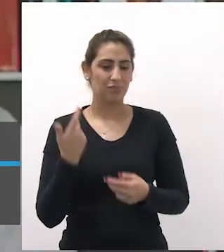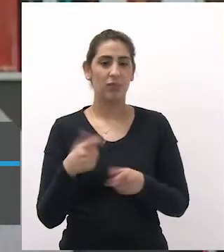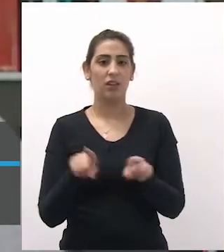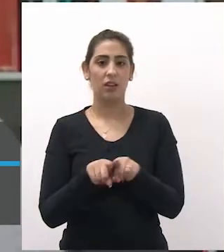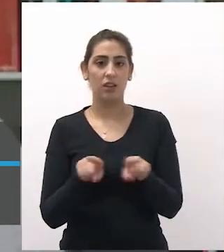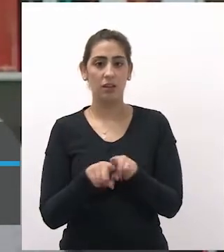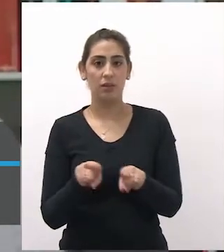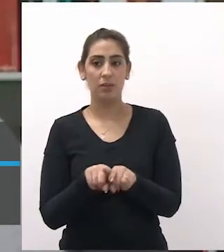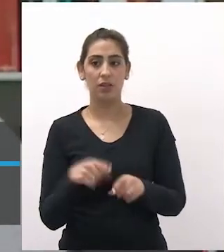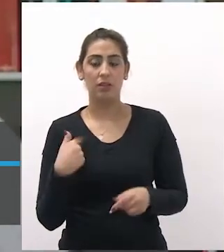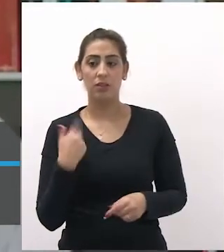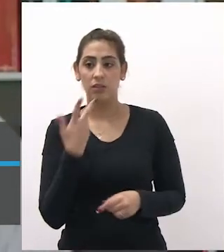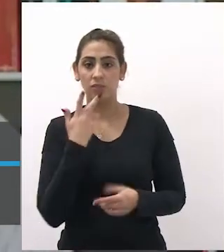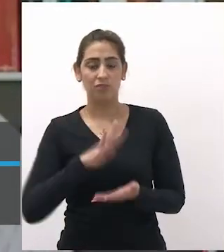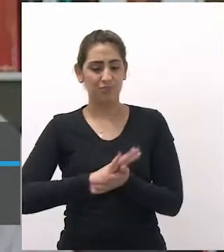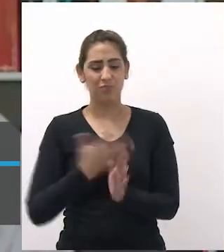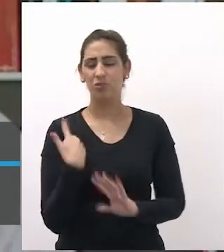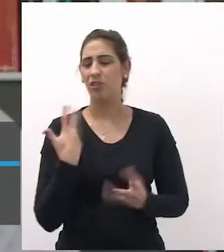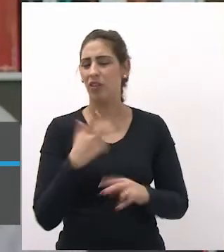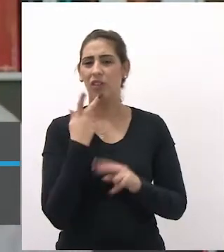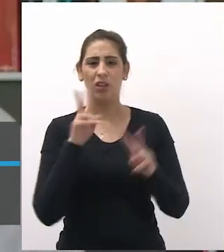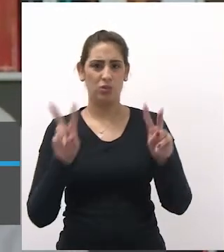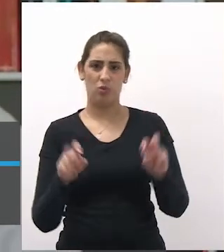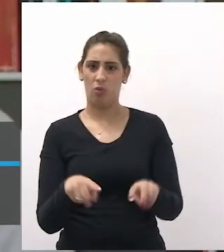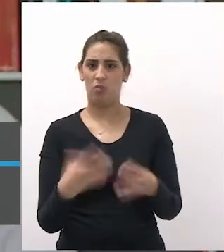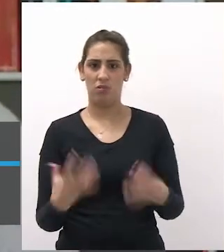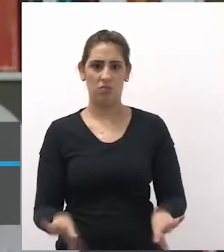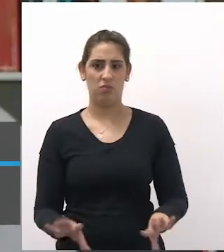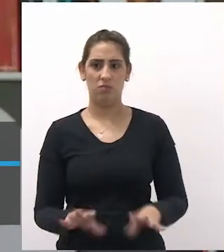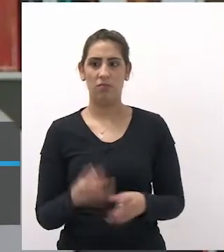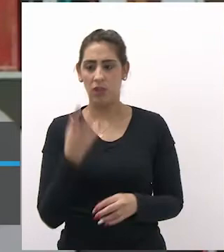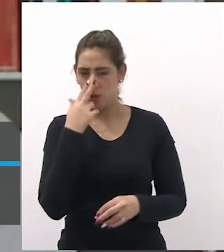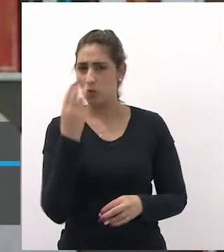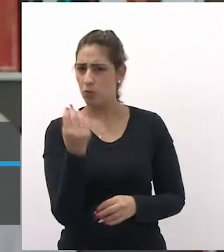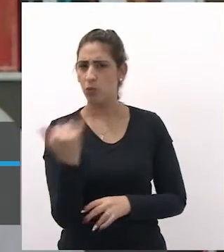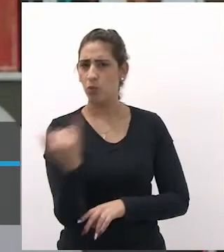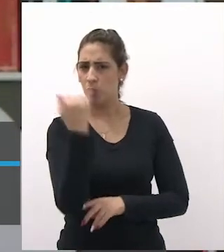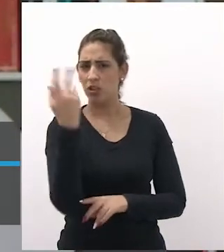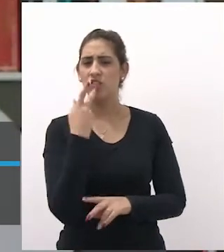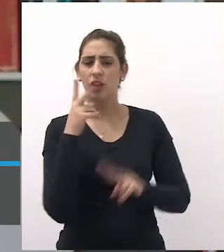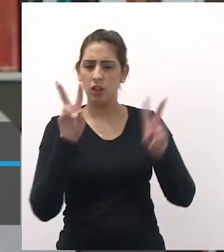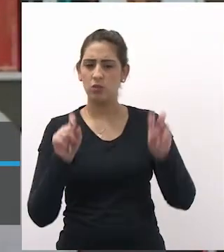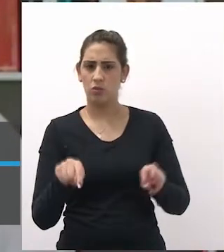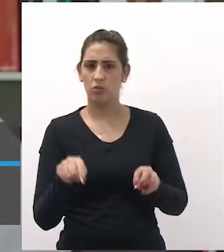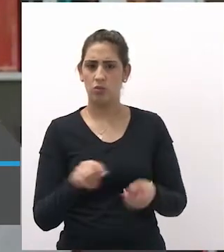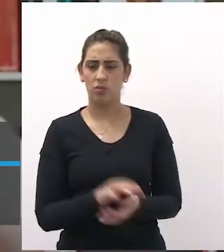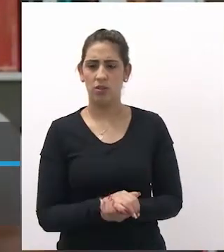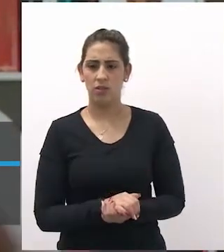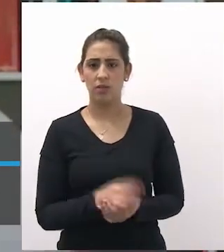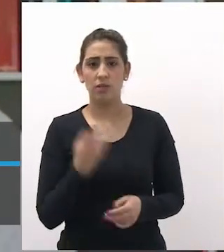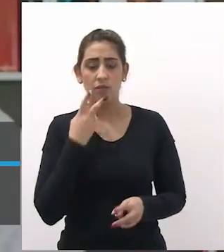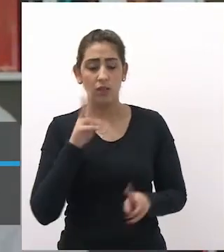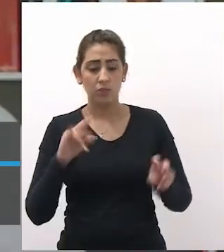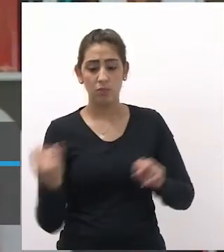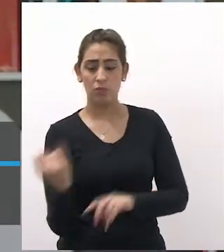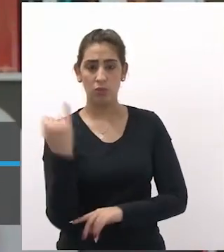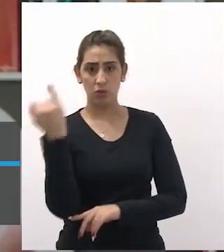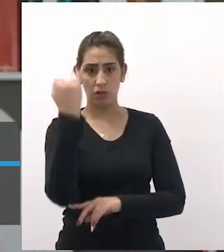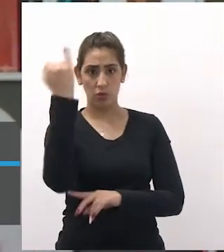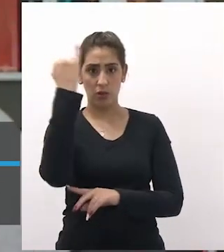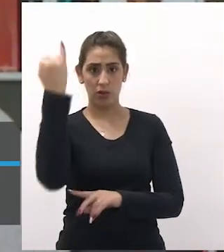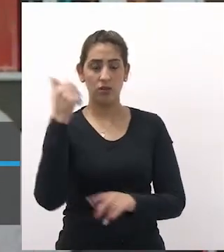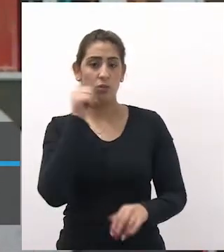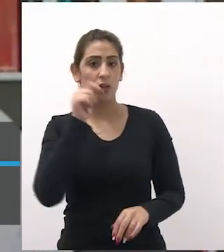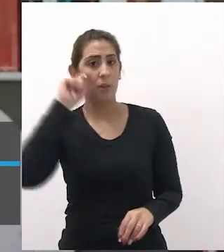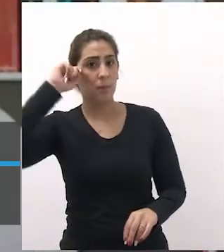que não doa mais hoje falar sobre isso, sabe, Edivane? Por isso que eu acho que é importante falar sobre isso, falar sobre racismo, falar sobre a importância de homens e mulheres